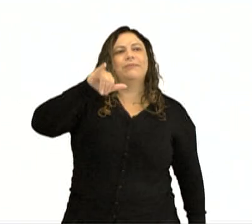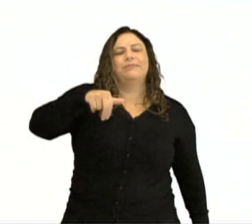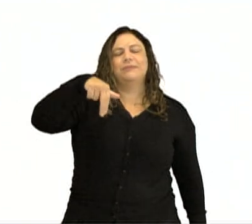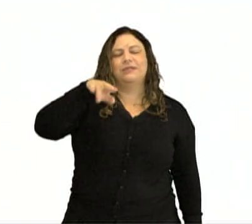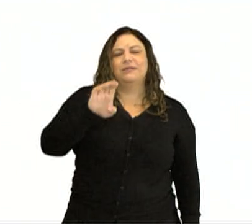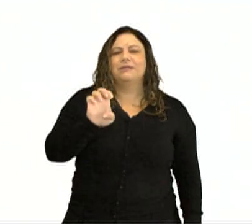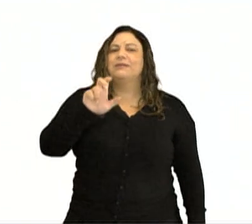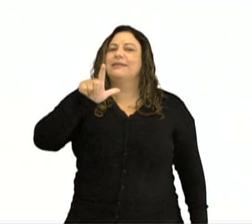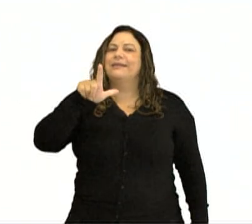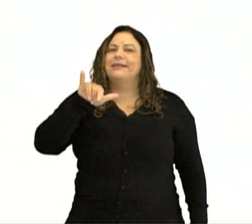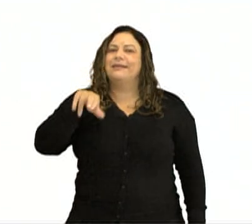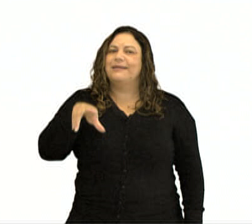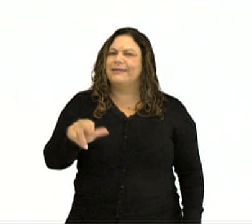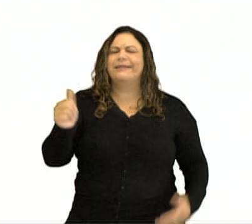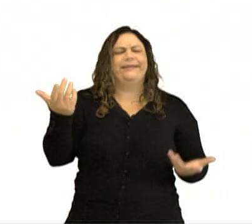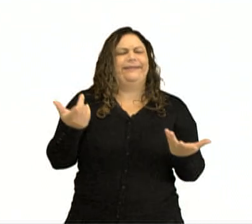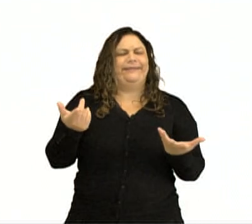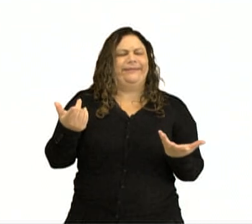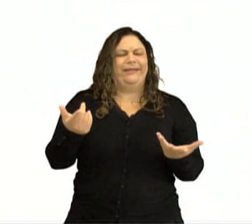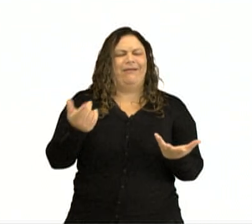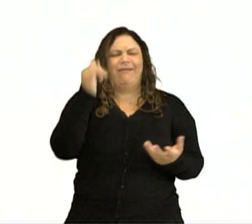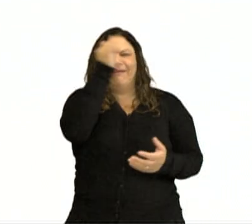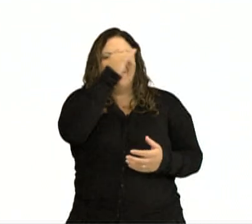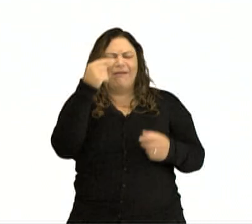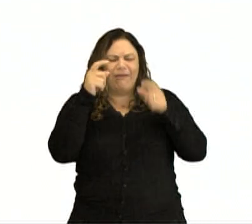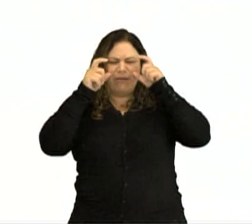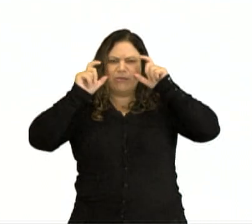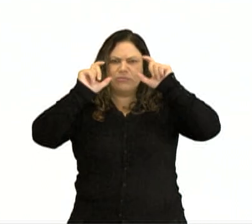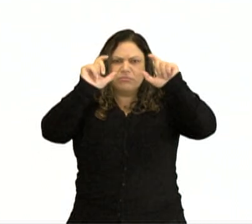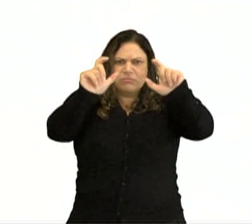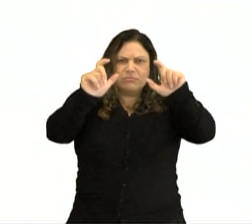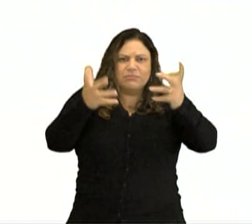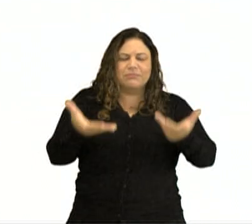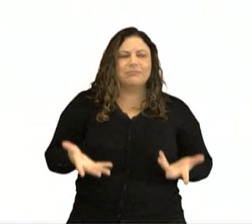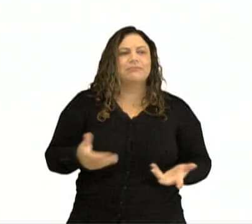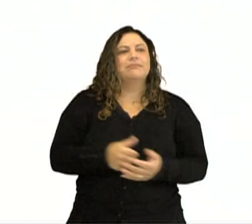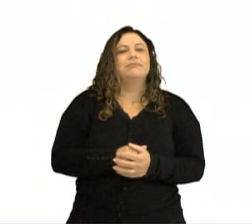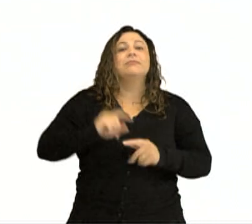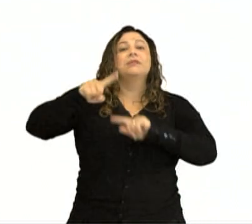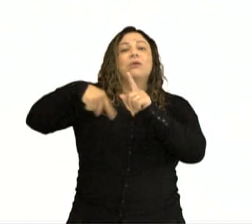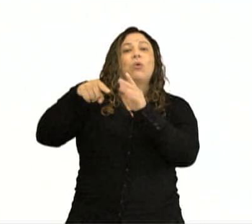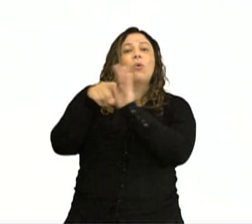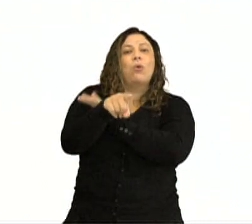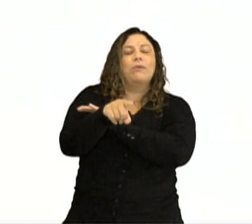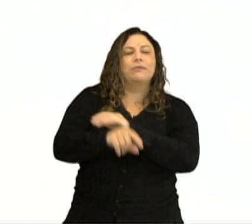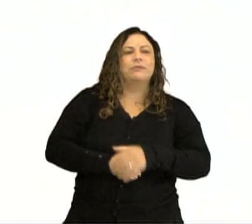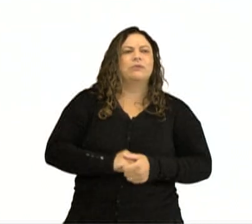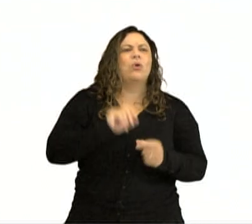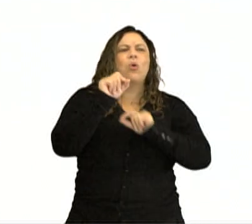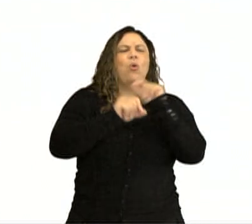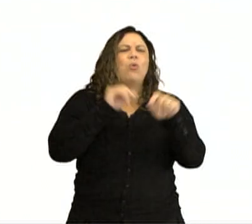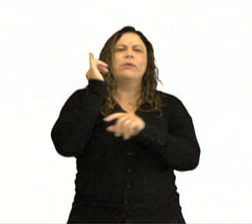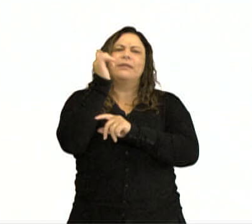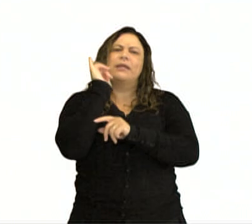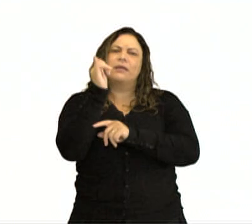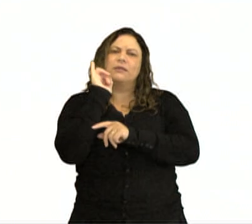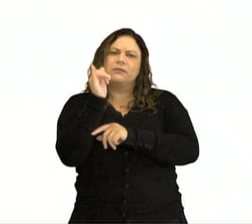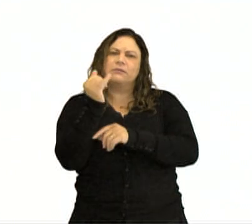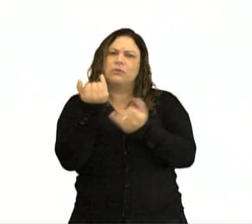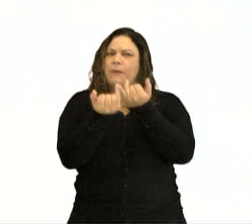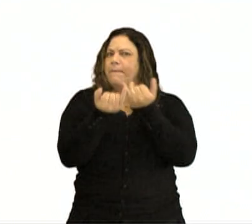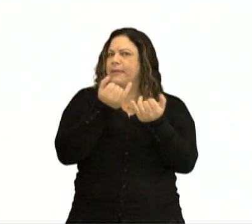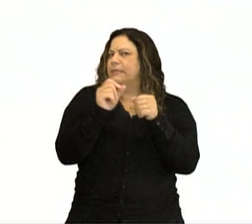parado. Então, o mesmo trecho, mas vamos ver qual será esta próxima pergunta. O que o narrador do conto parece